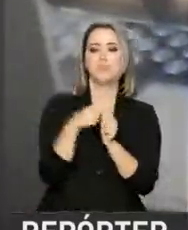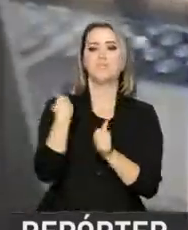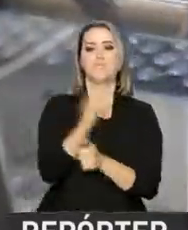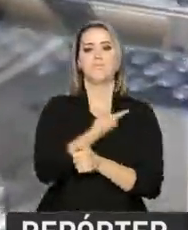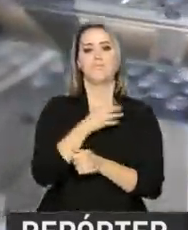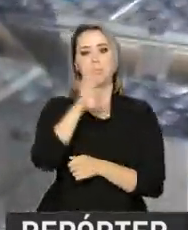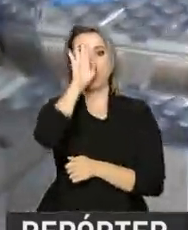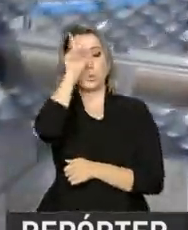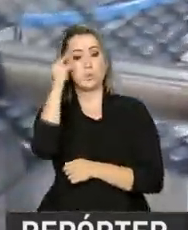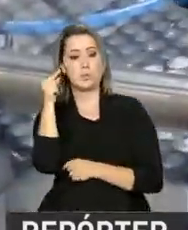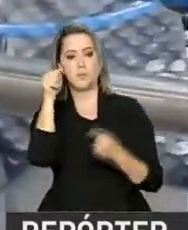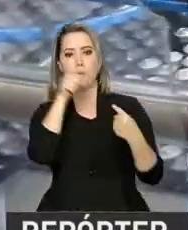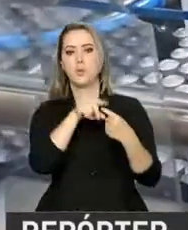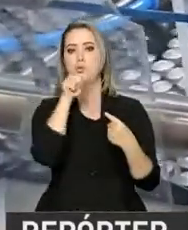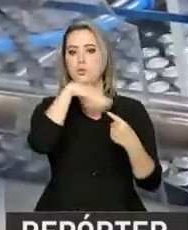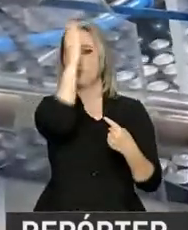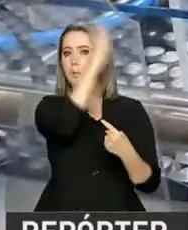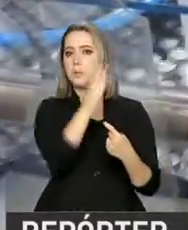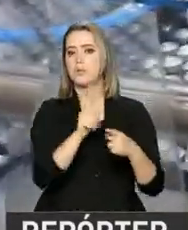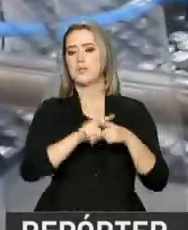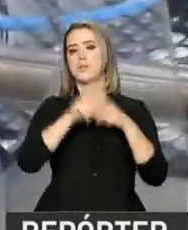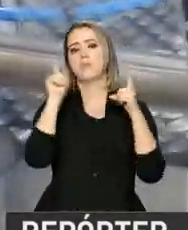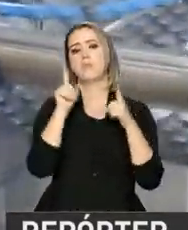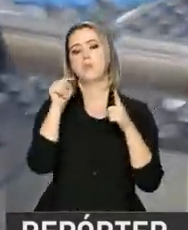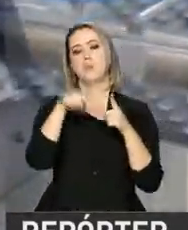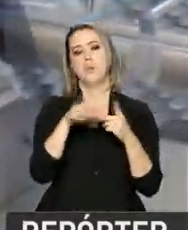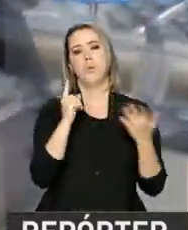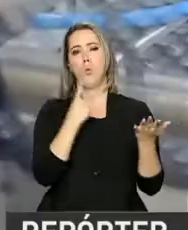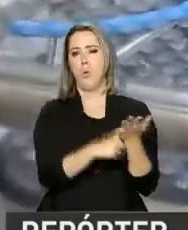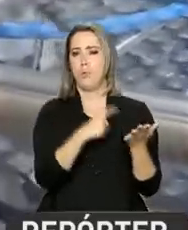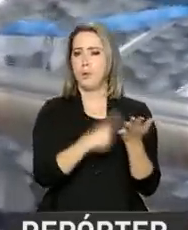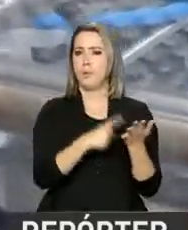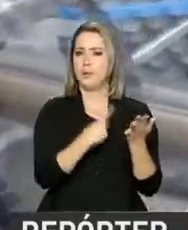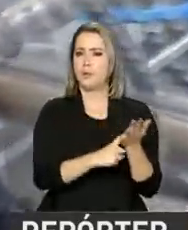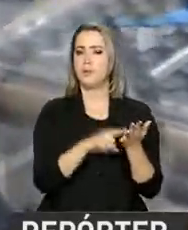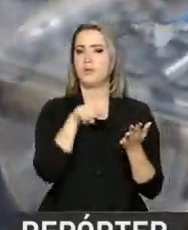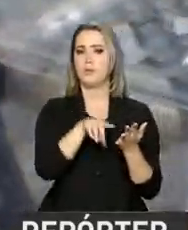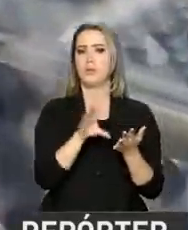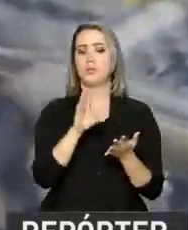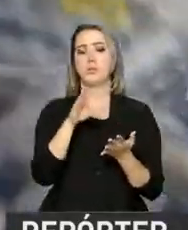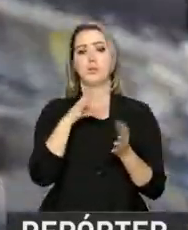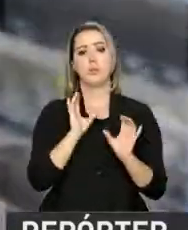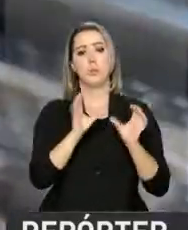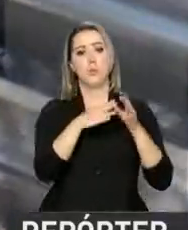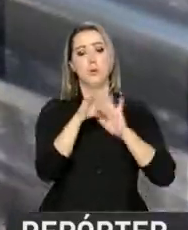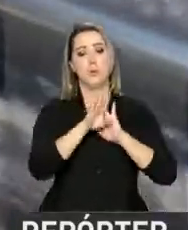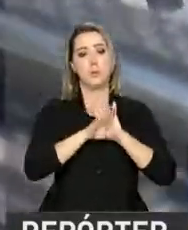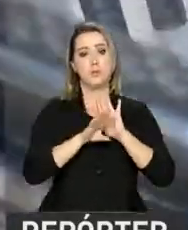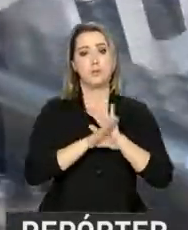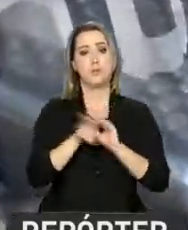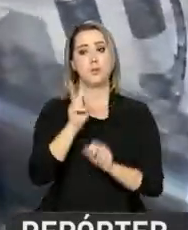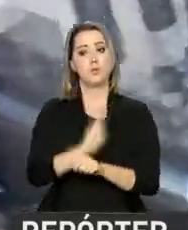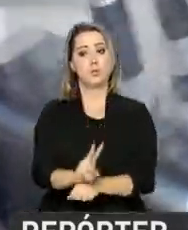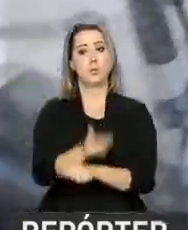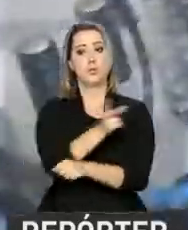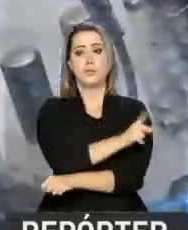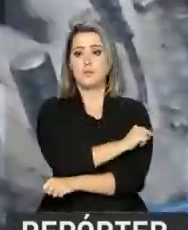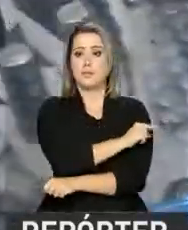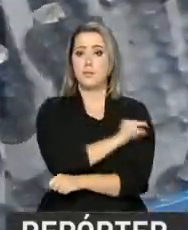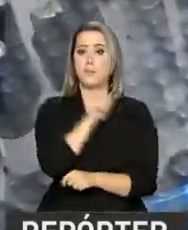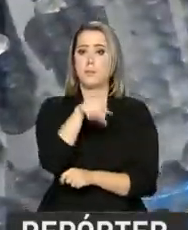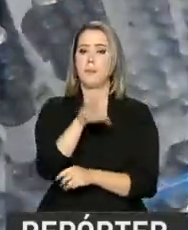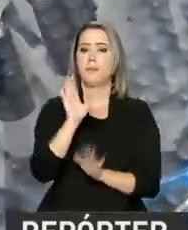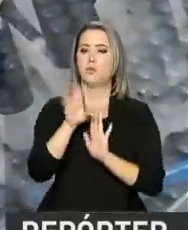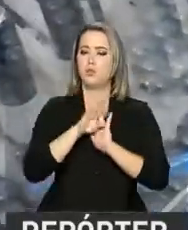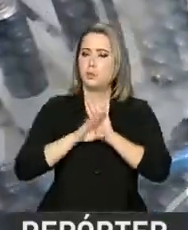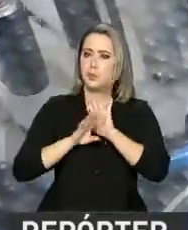mercado nacional então é isso foi um acordo feito junto ao programa nacional de imunizações eles têm toda uma programação para integração